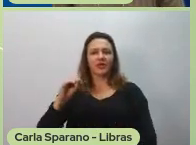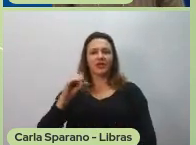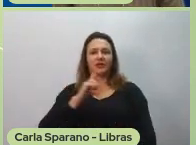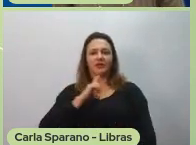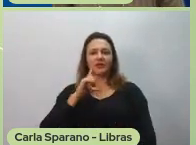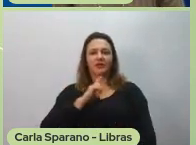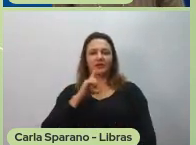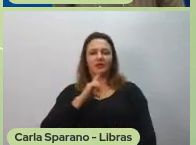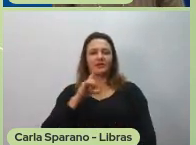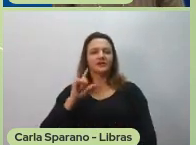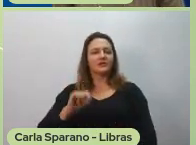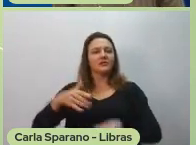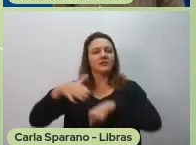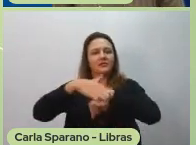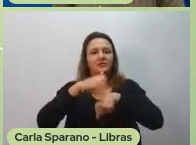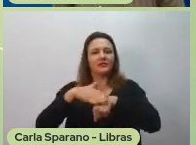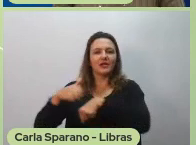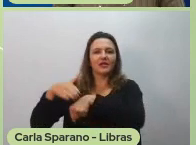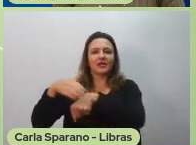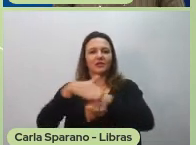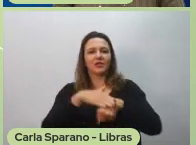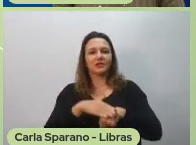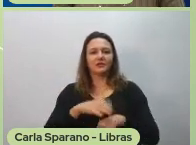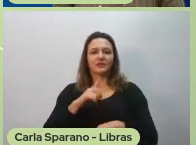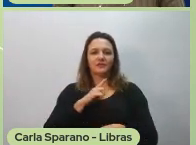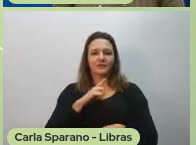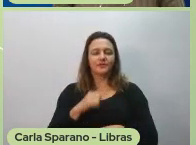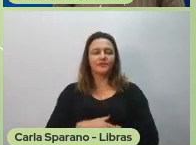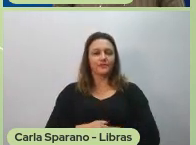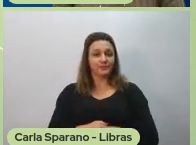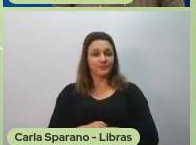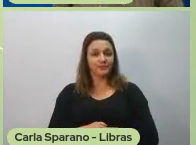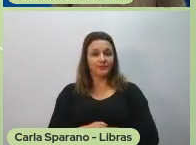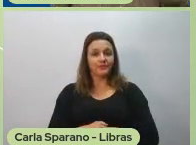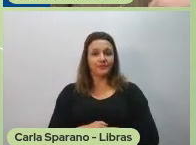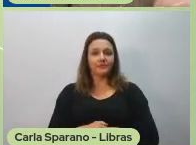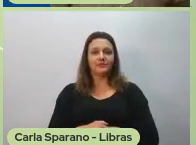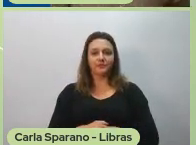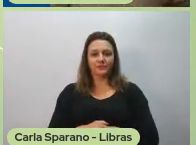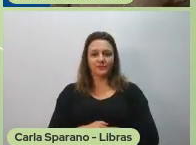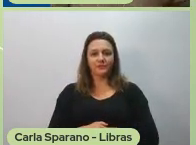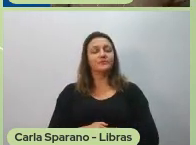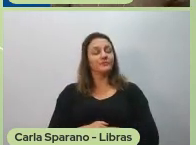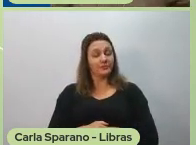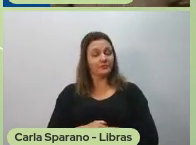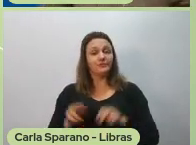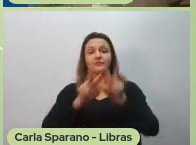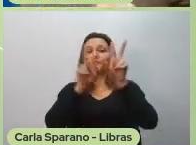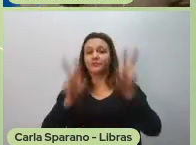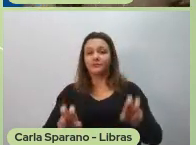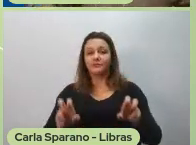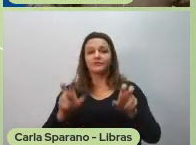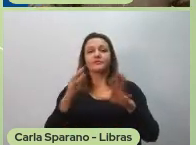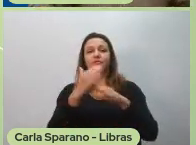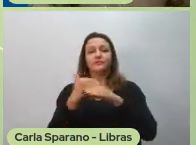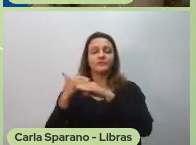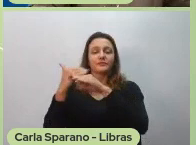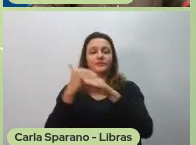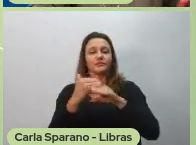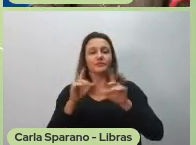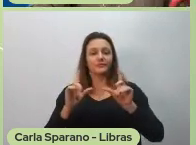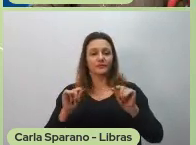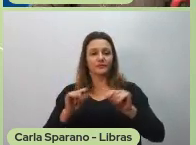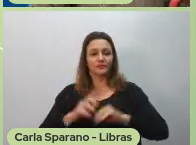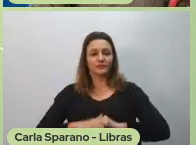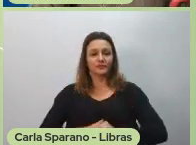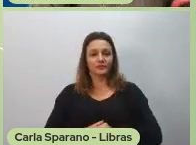estão fazendo. E uma coisa, um aspecto unânime foi assim: